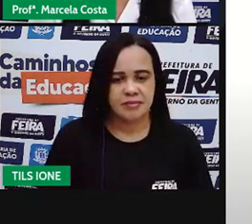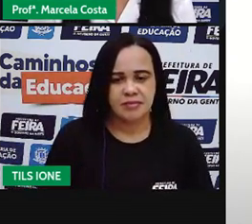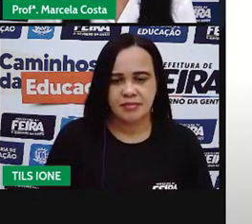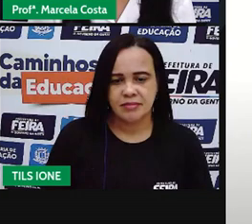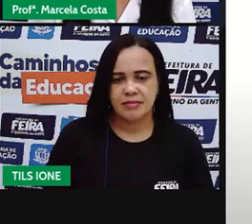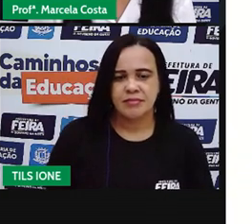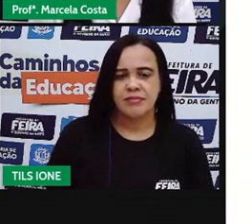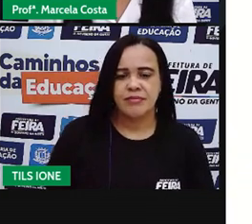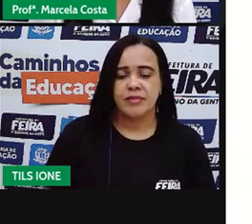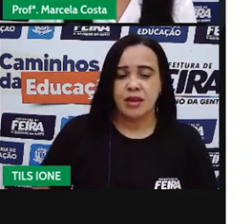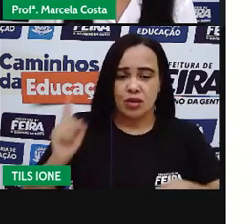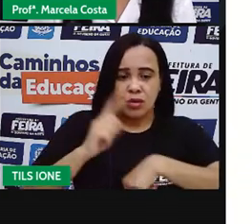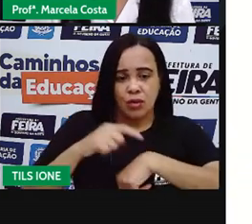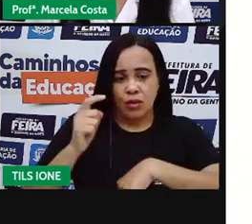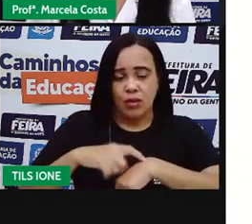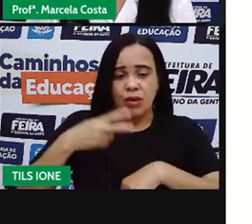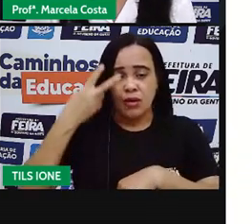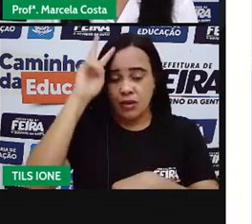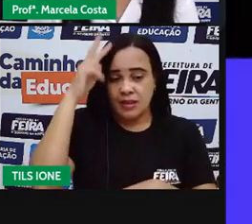Hora da História.